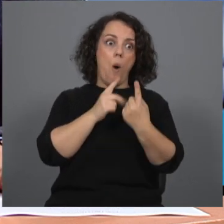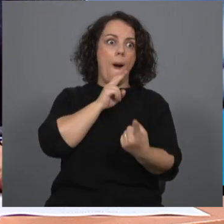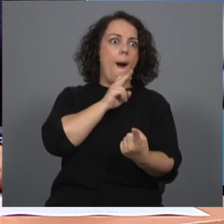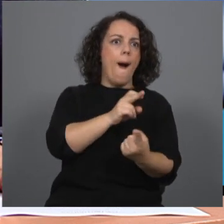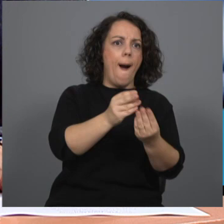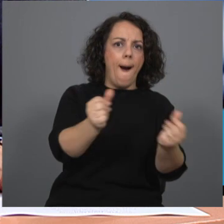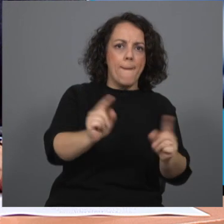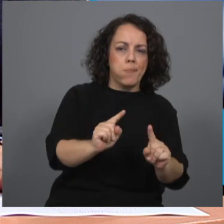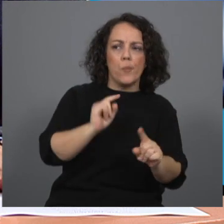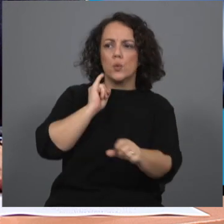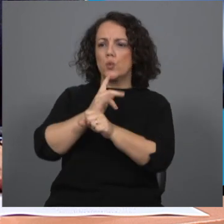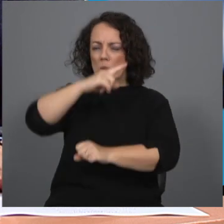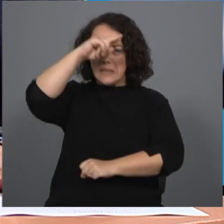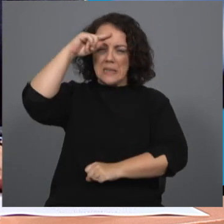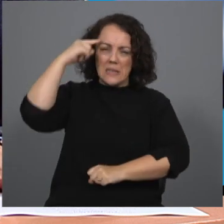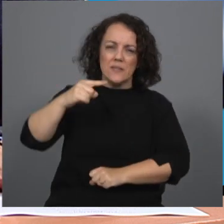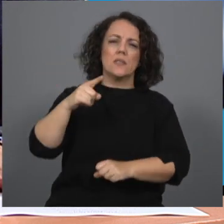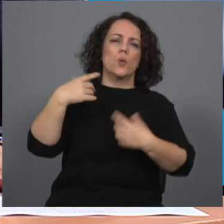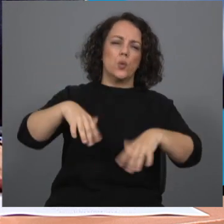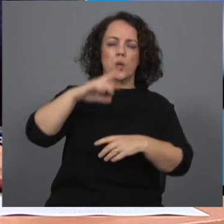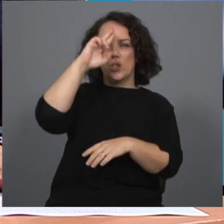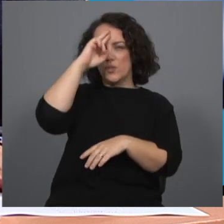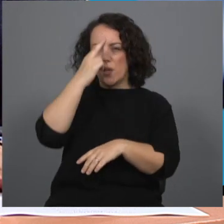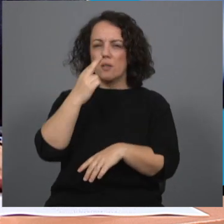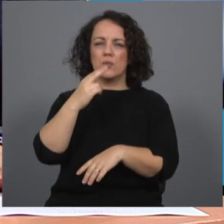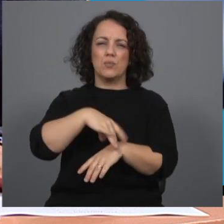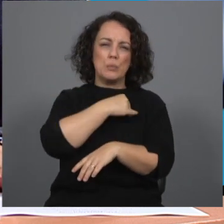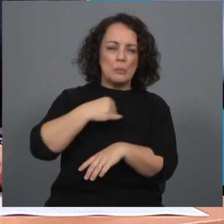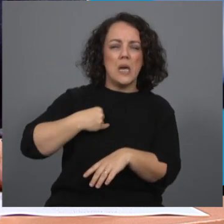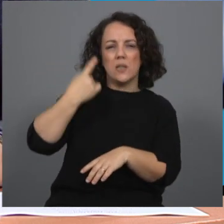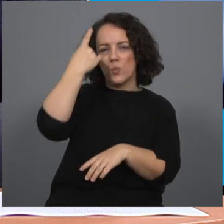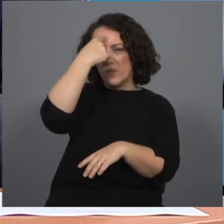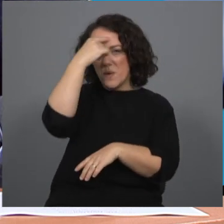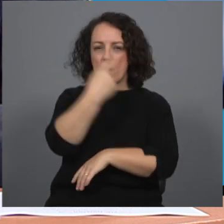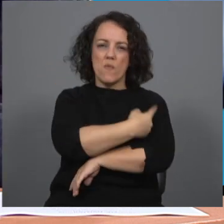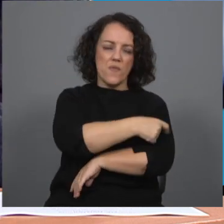grande esforço de médicos, enfermeiros, técnicos de todas as